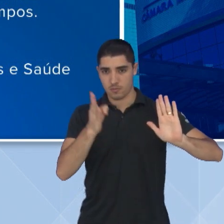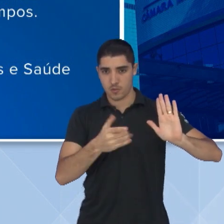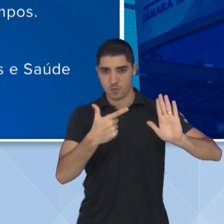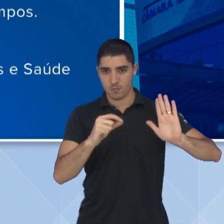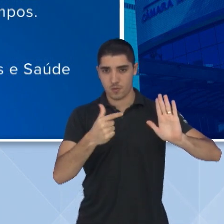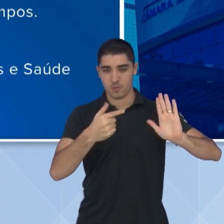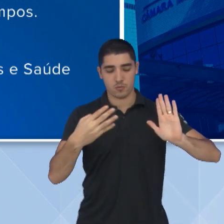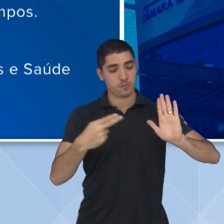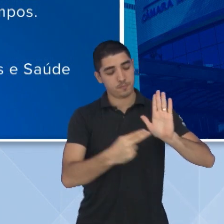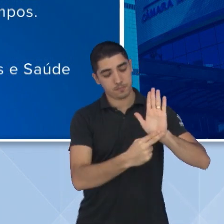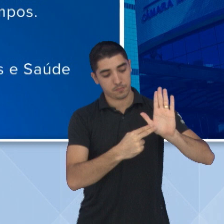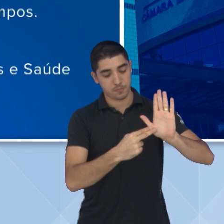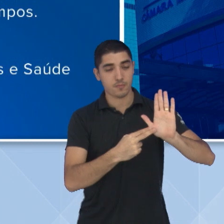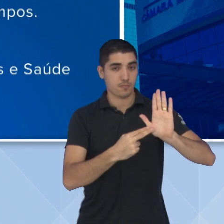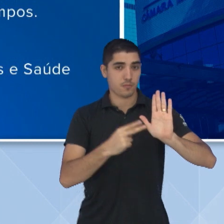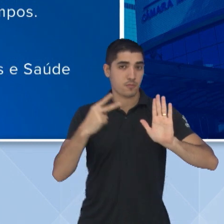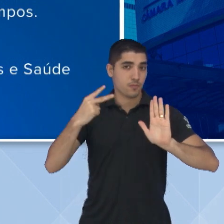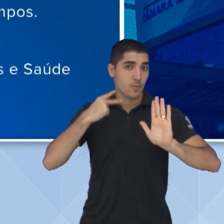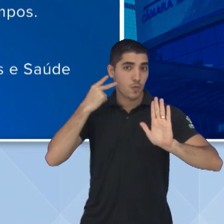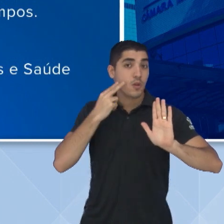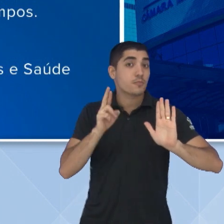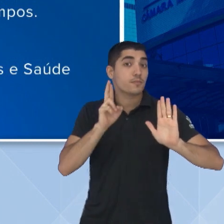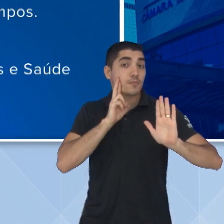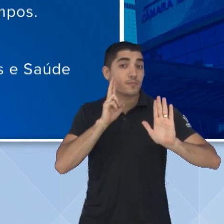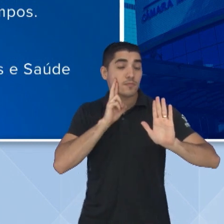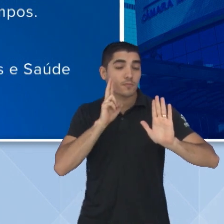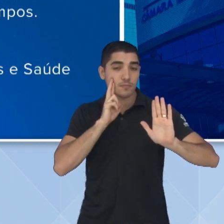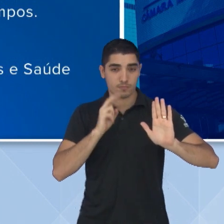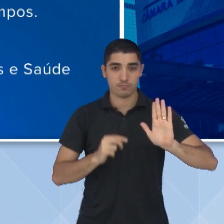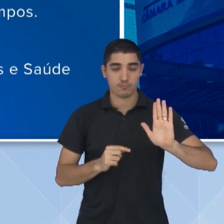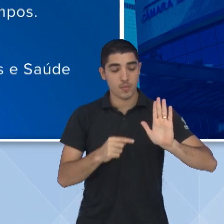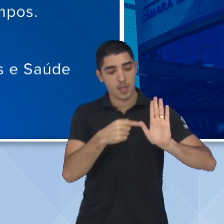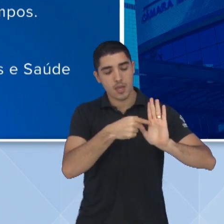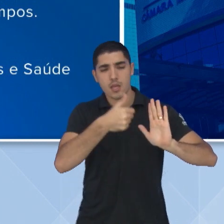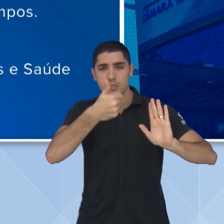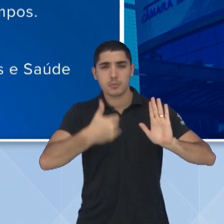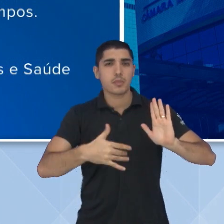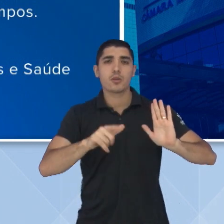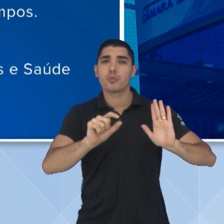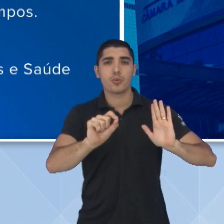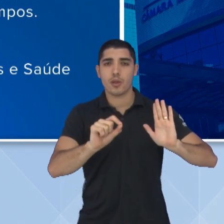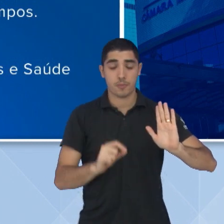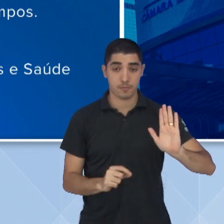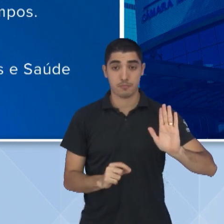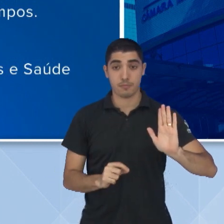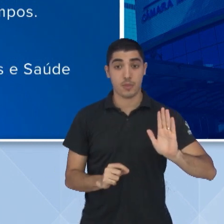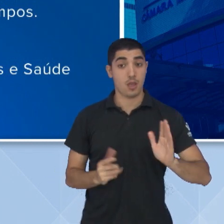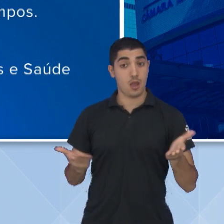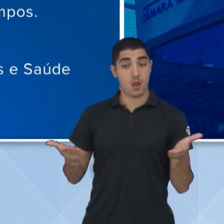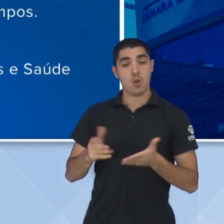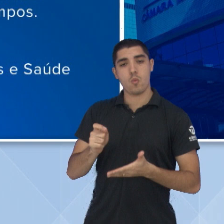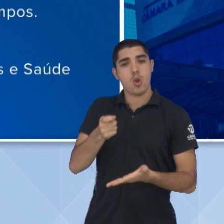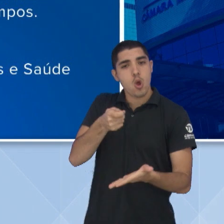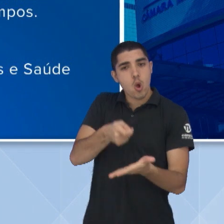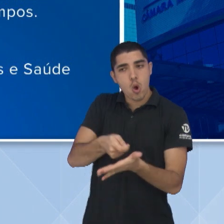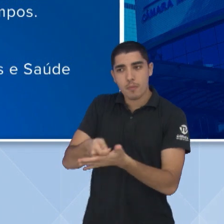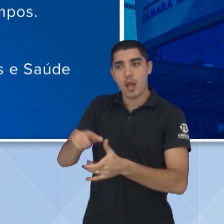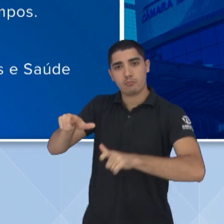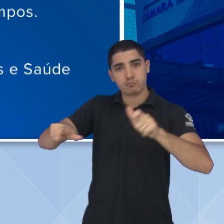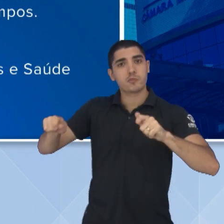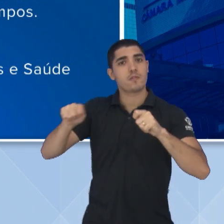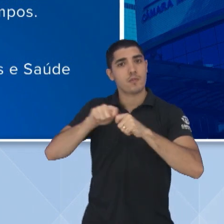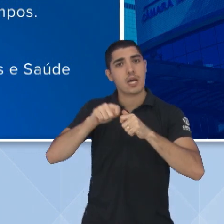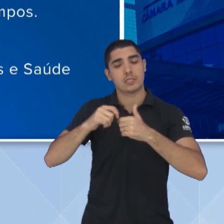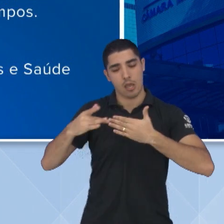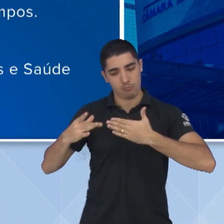115/2024, autoria, vereador Renato Santiago. Dispõe sobre a obrigatoriedade de realização de